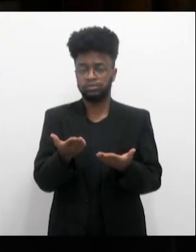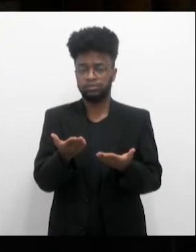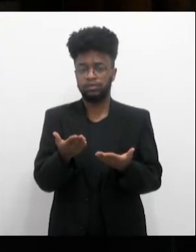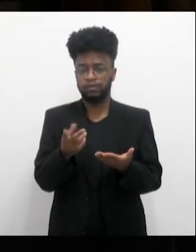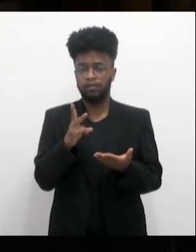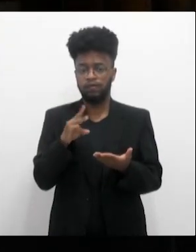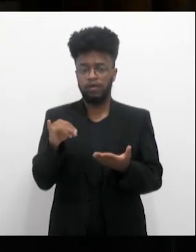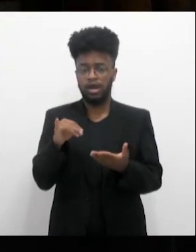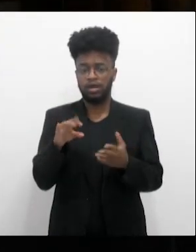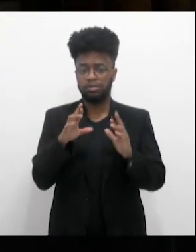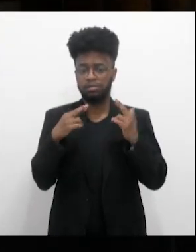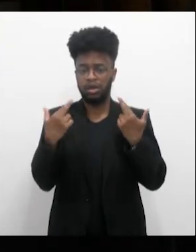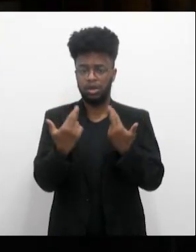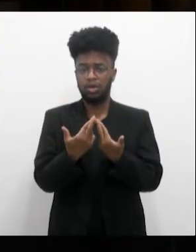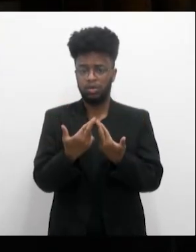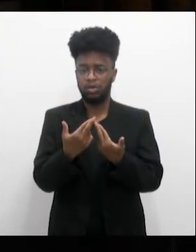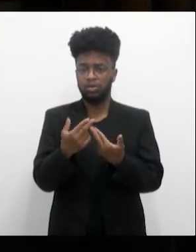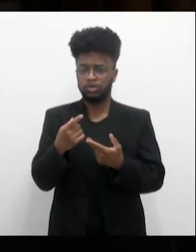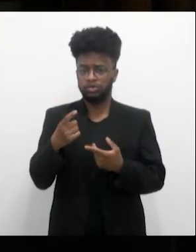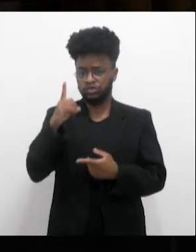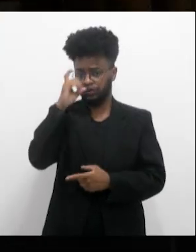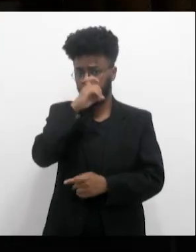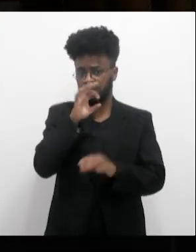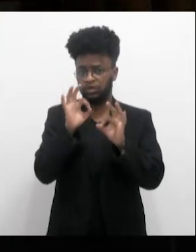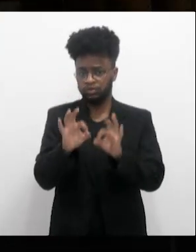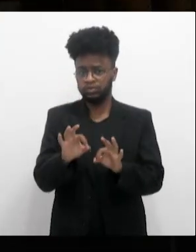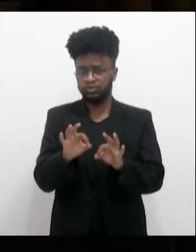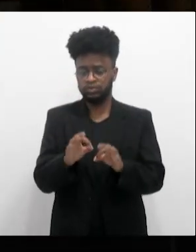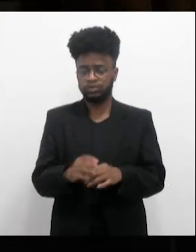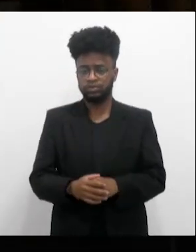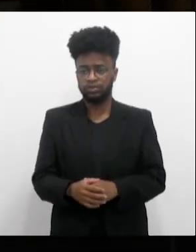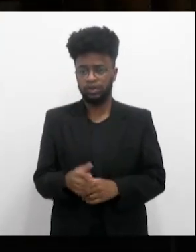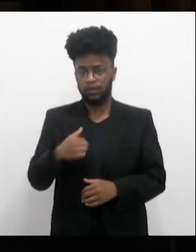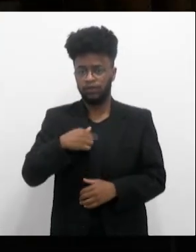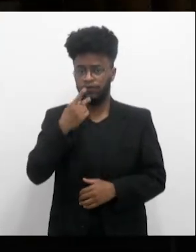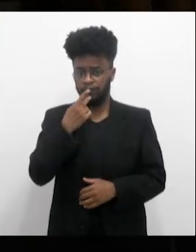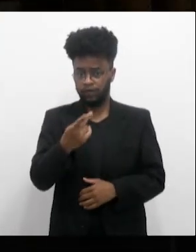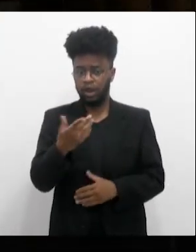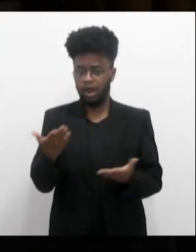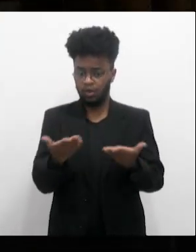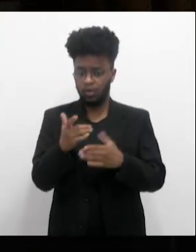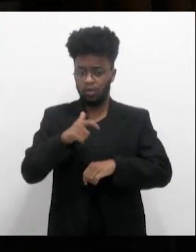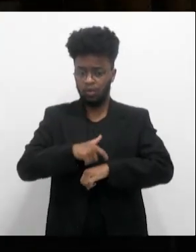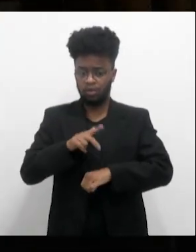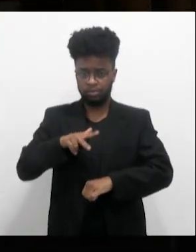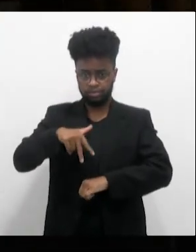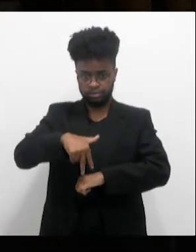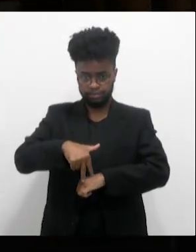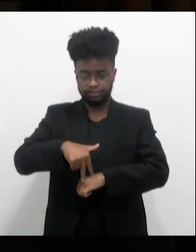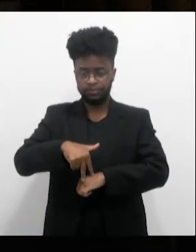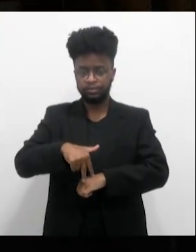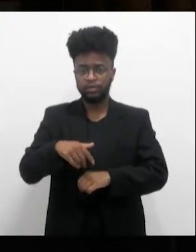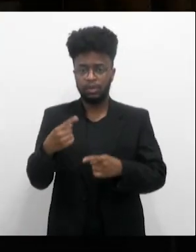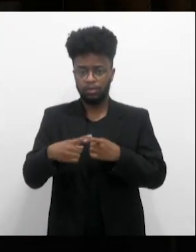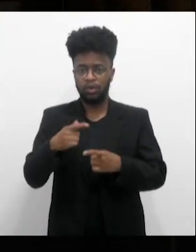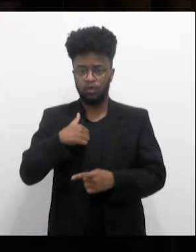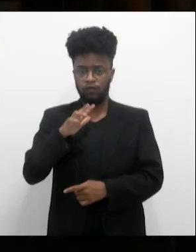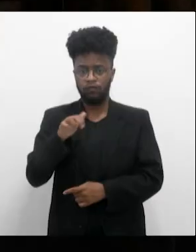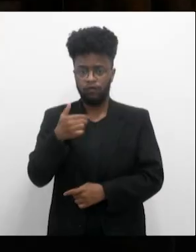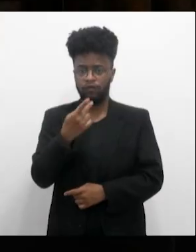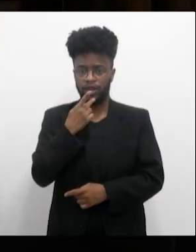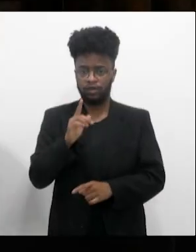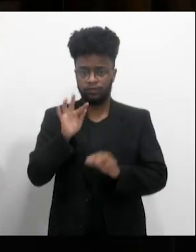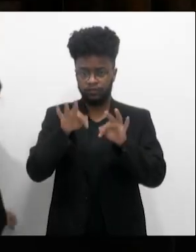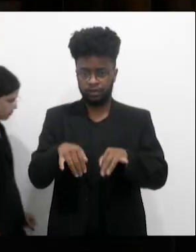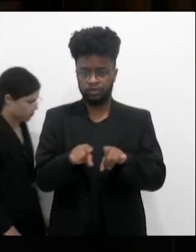uma sessão muito dura, estou falando sobre isso no expediente inicial, porque também vou falar na ordem